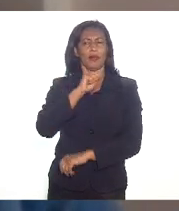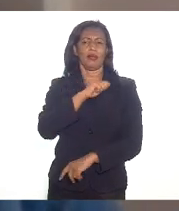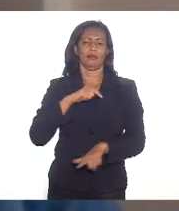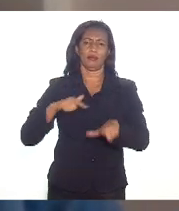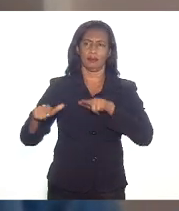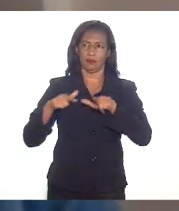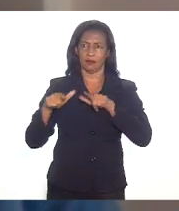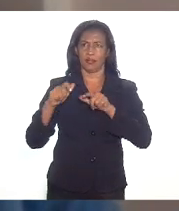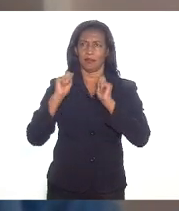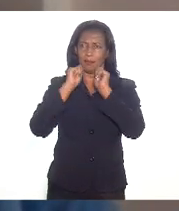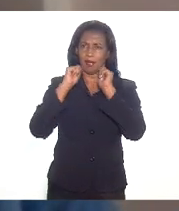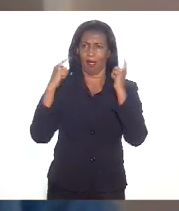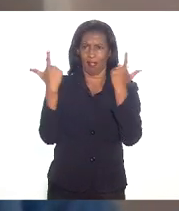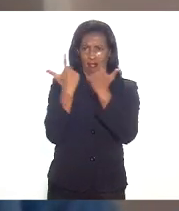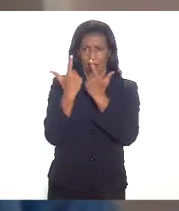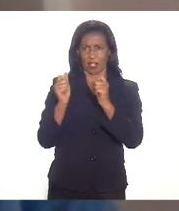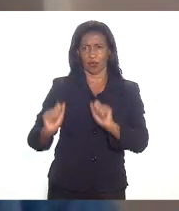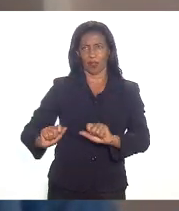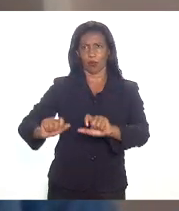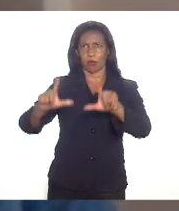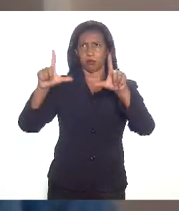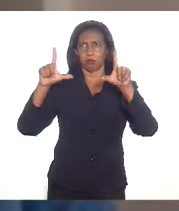começar a passar aí, Mariana, por favor.